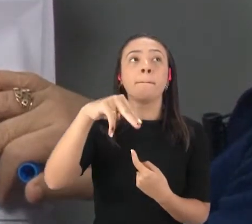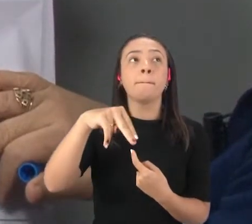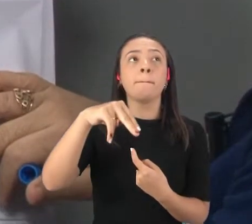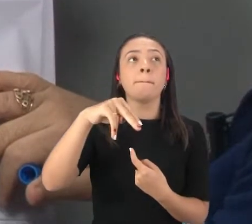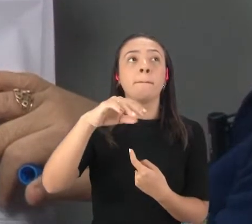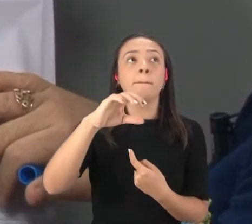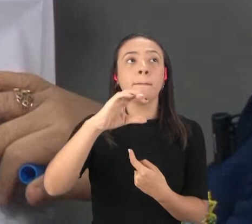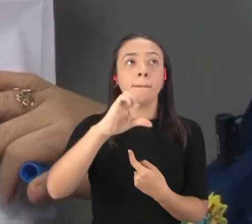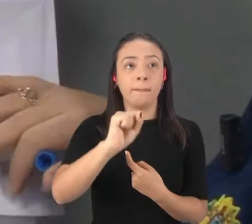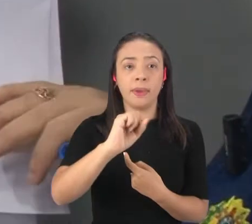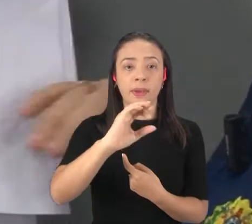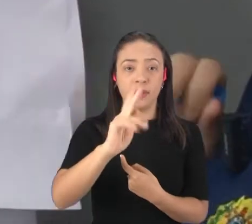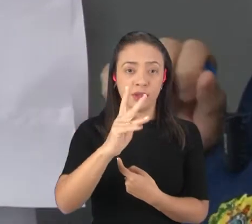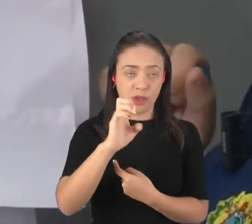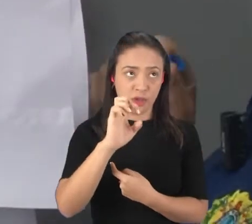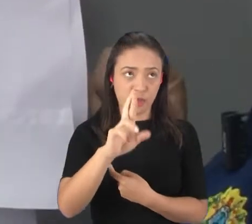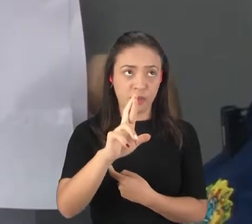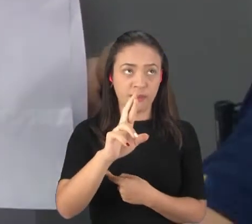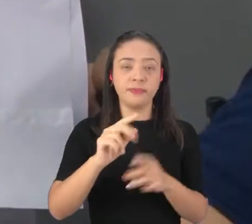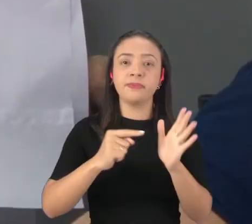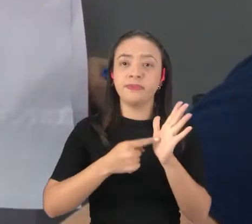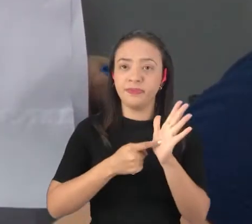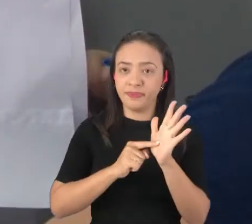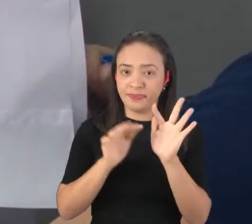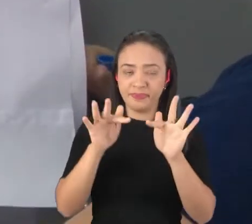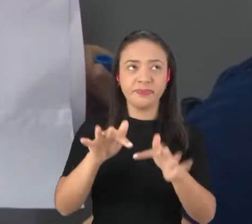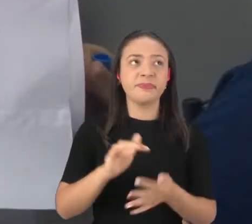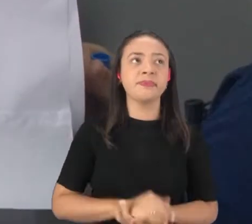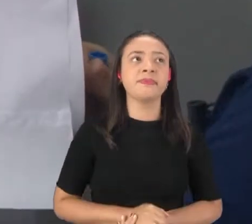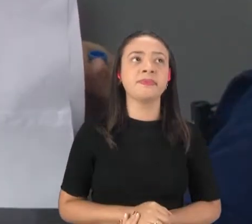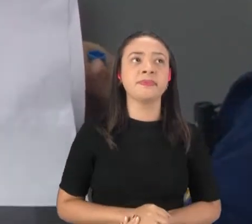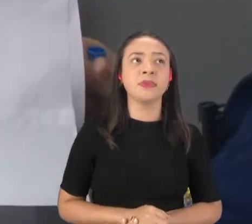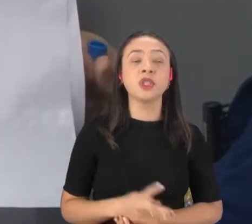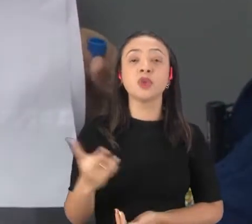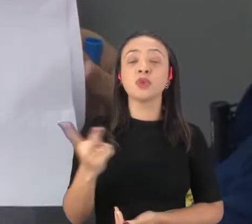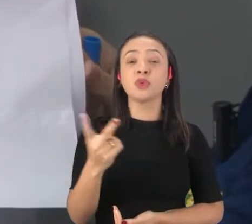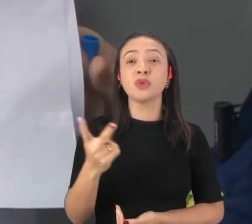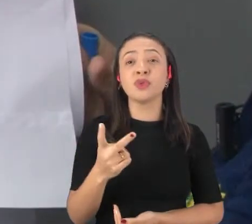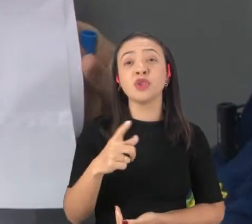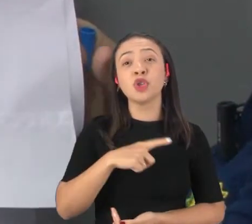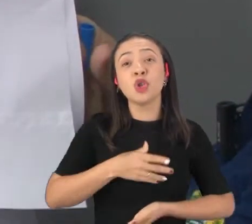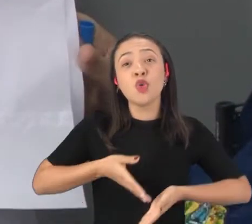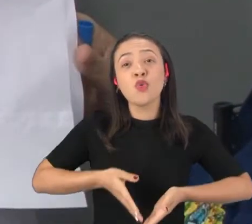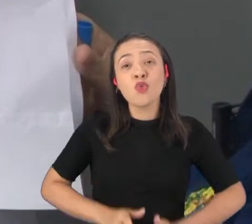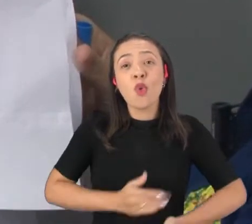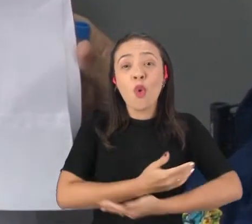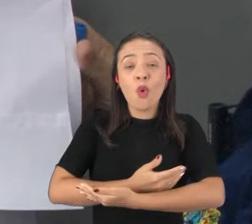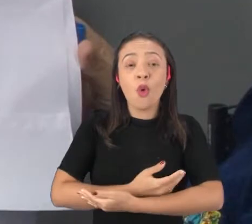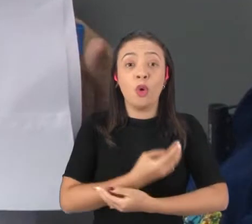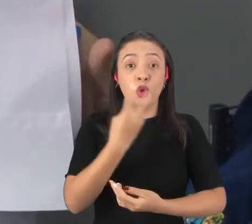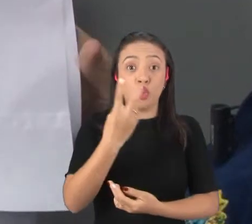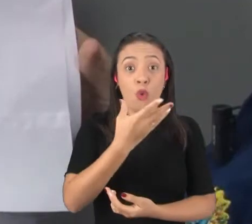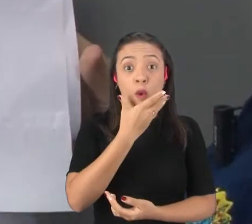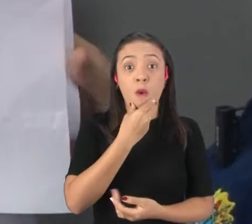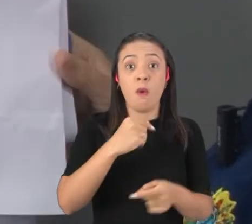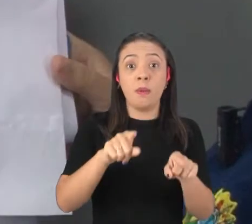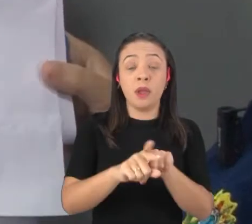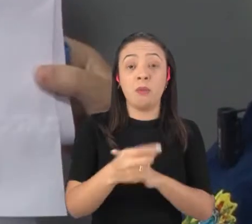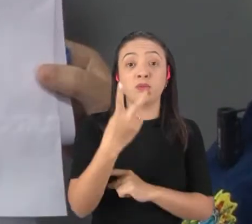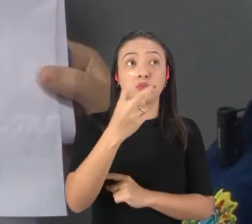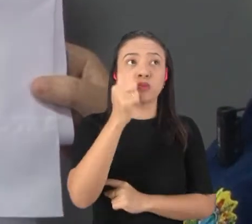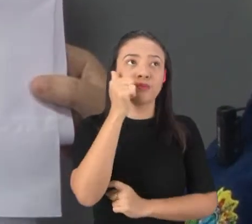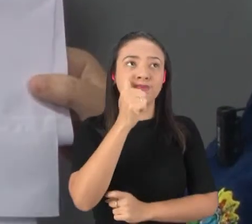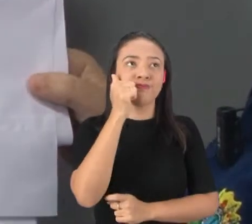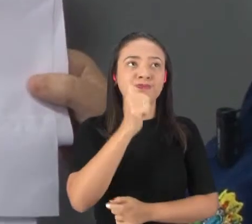Ok? Ponto final. Ok? Eles acabaram de ter filhotes, 2 machos e 2